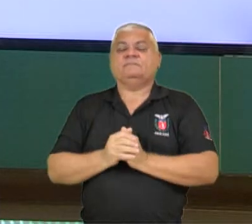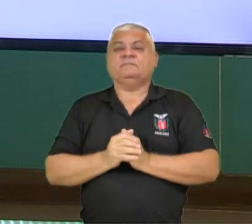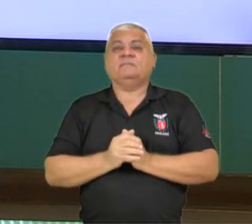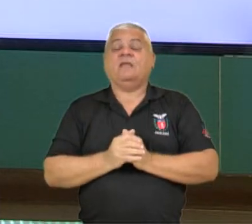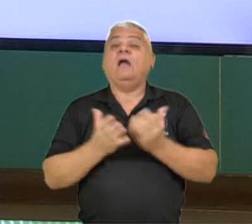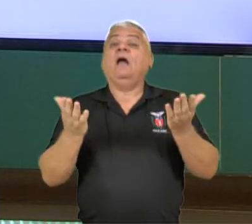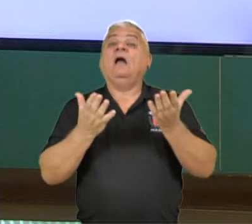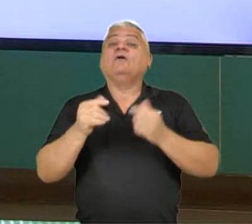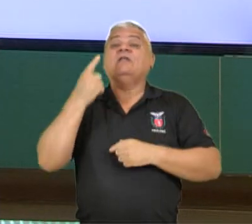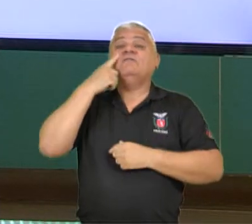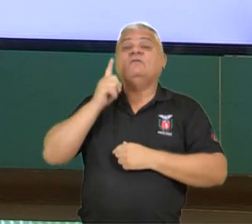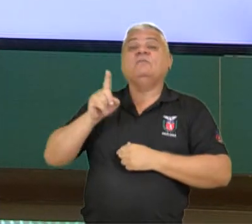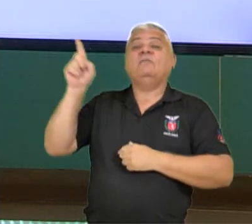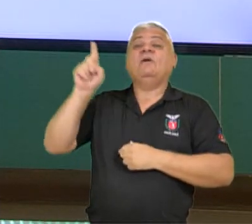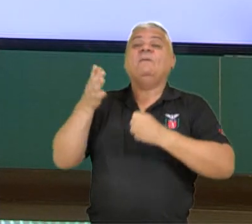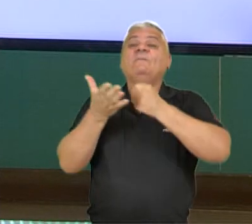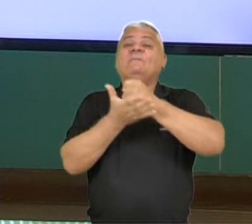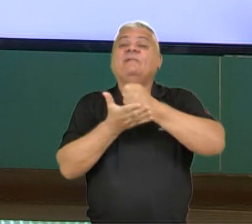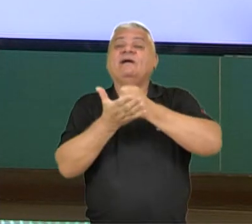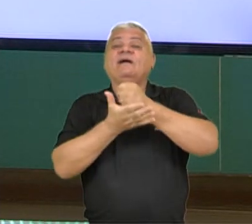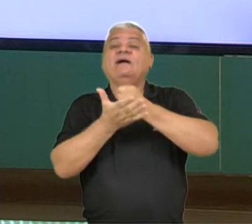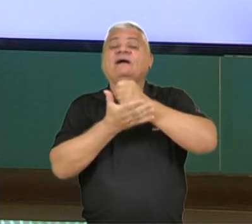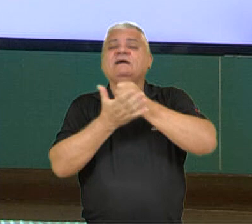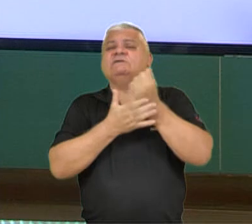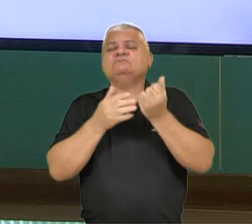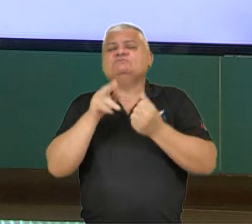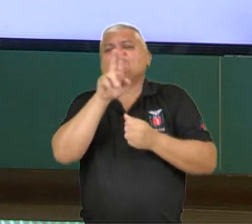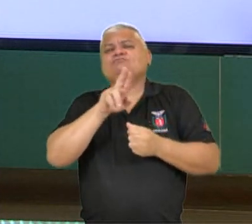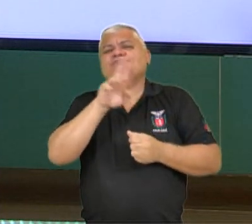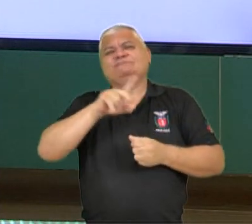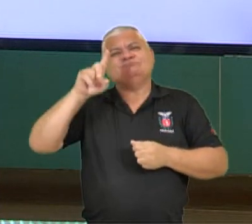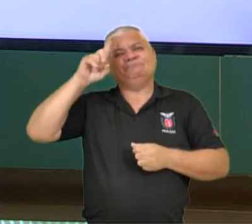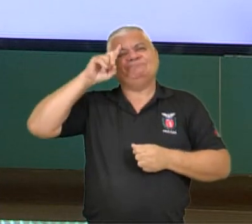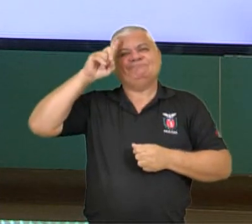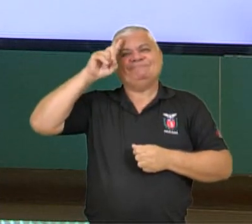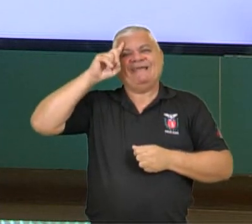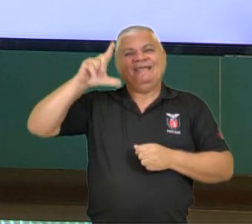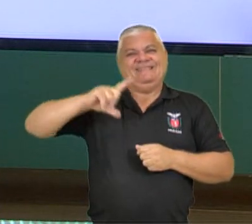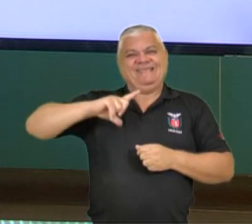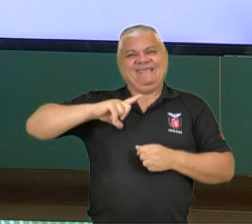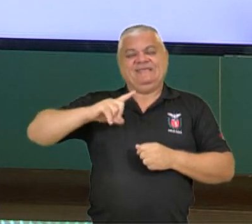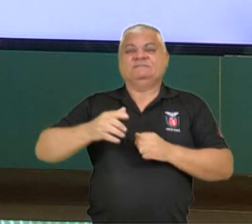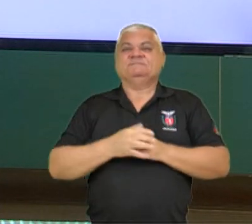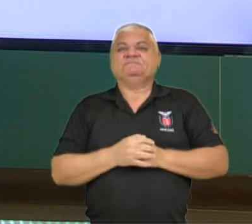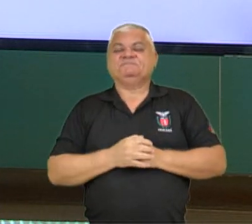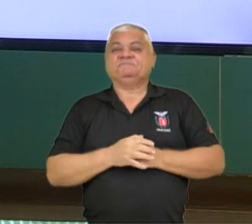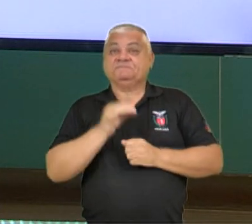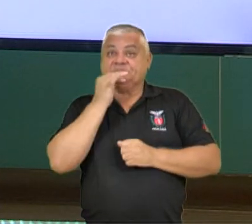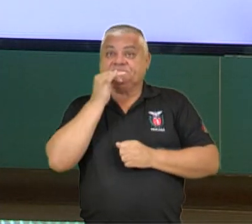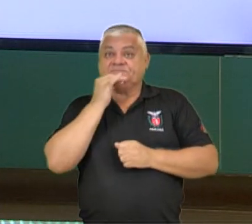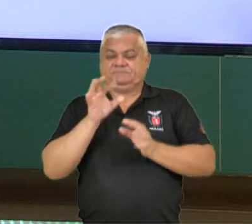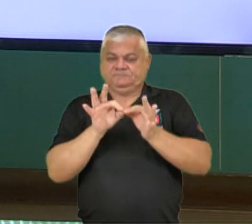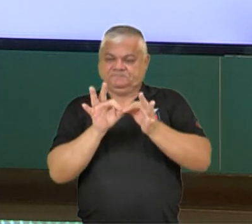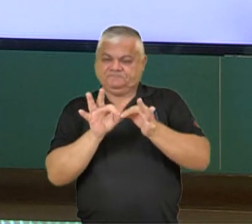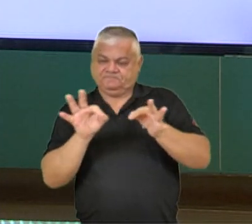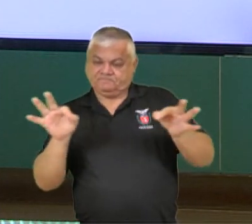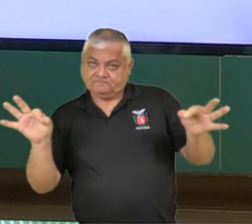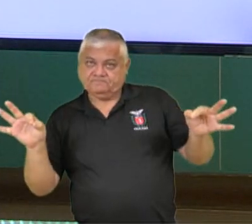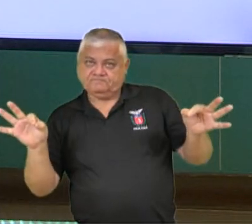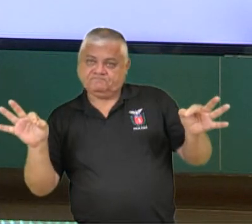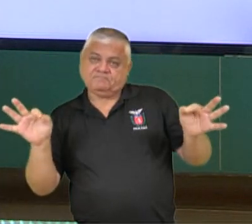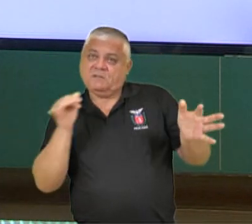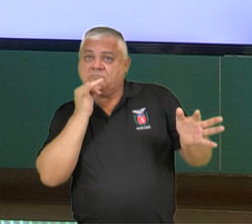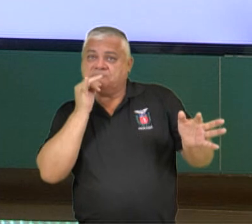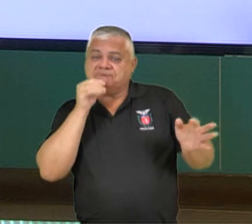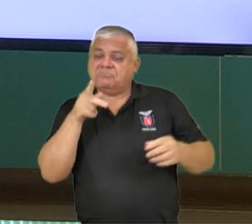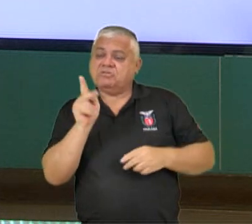grandezas mais básicas, que são aquelas do nosso dia a dia, certo? Nós temos as grandezas chamadas de comprimento, que seria medido normalmente